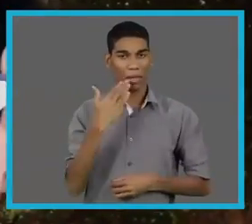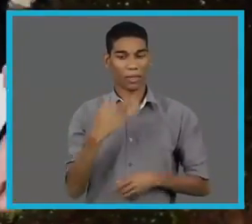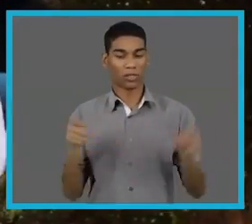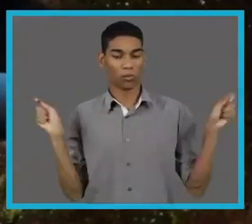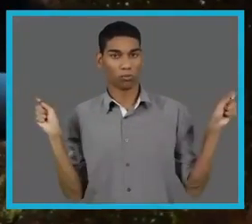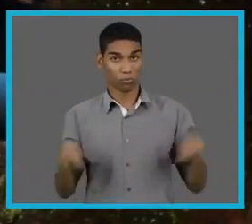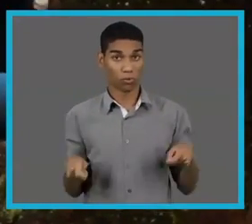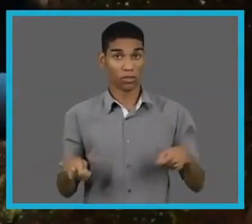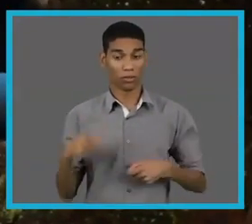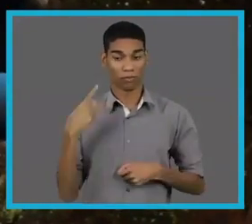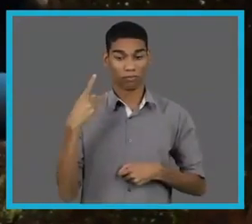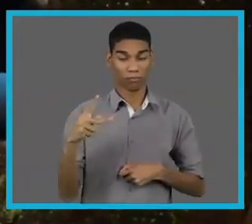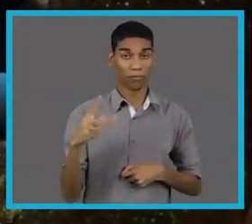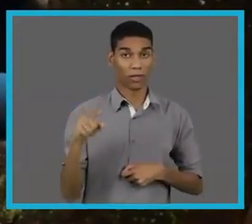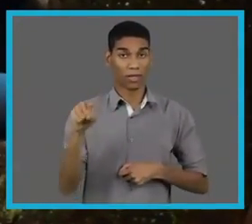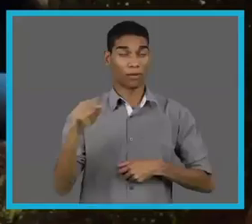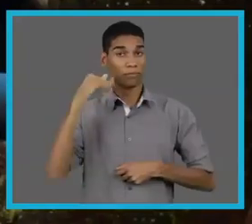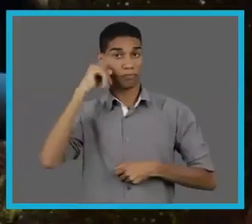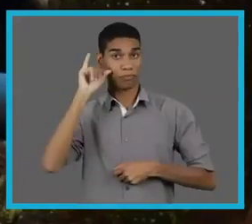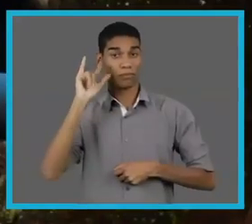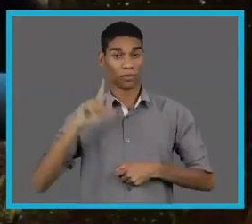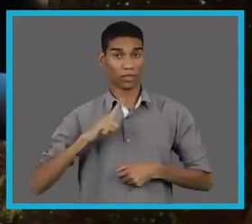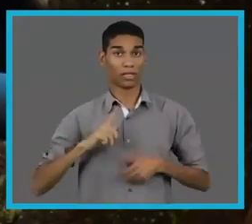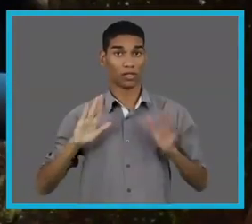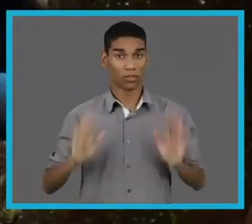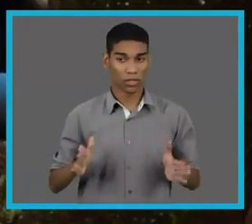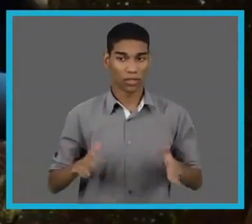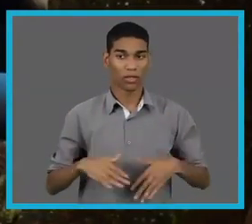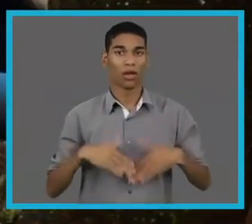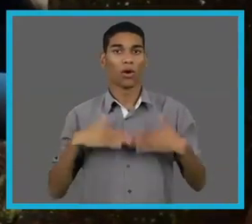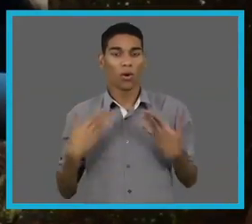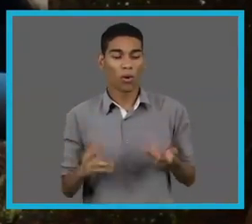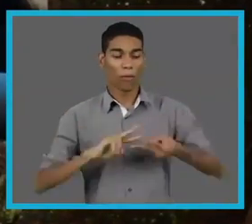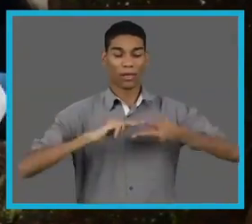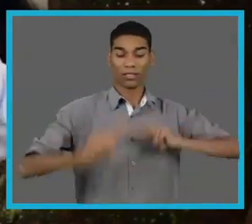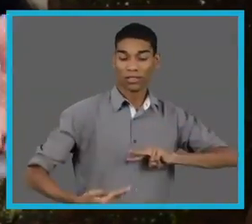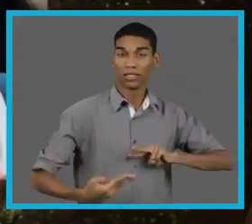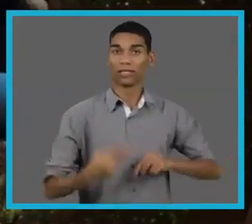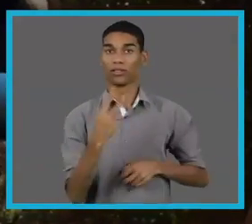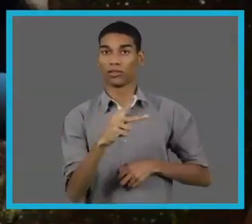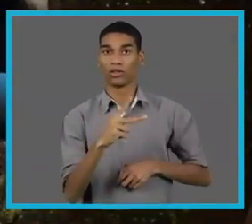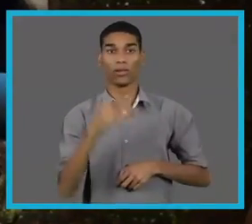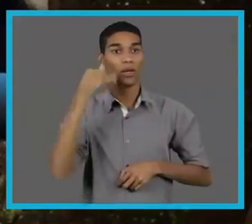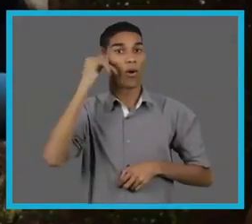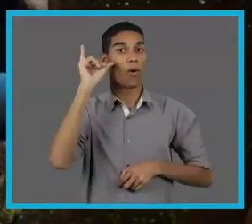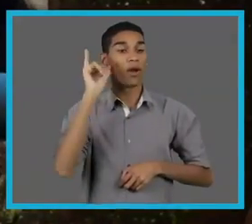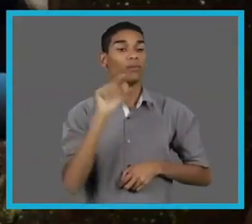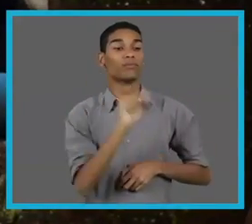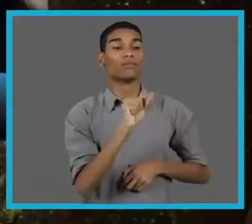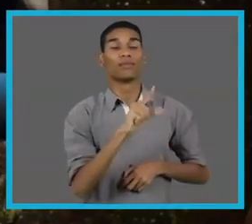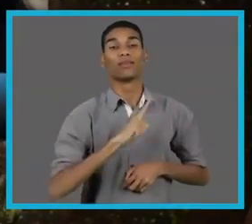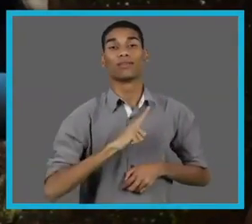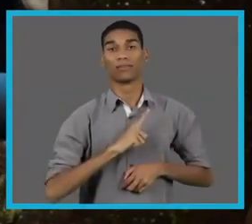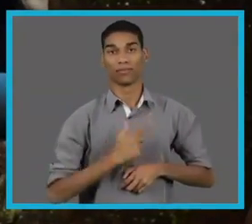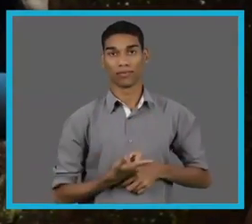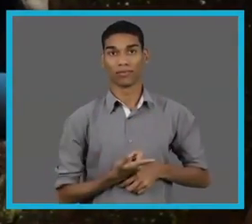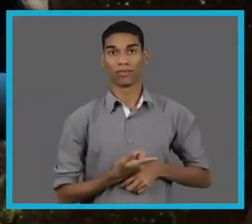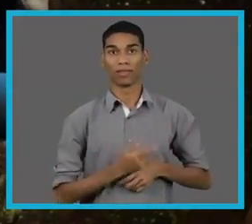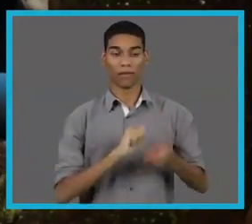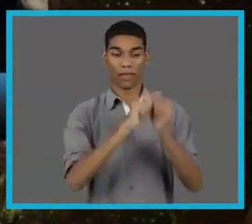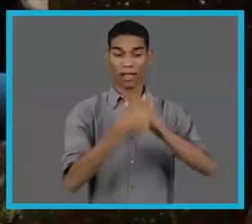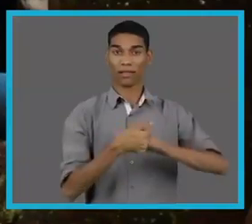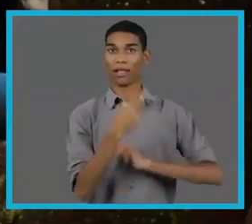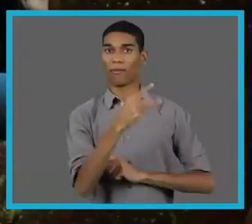tem alimentação suficiente para o rebanho que ele já tem? Qual é a genética? Que gado ele tem